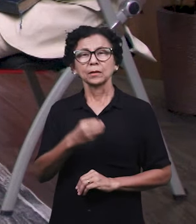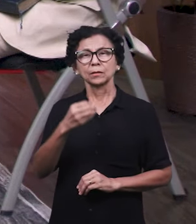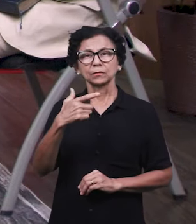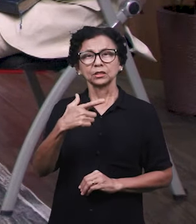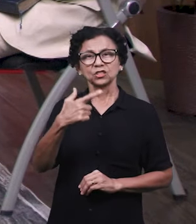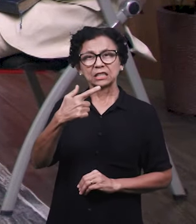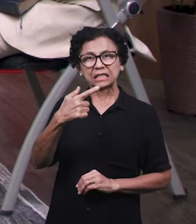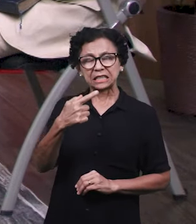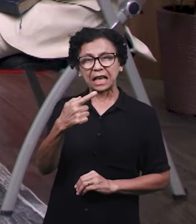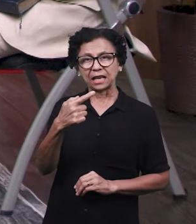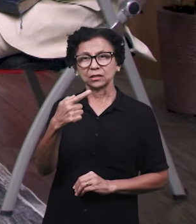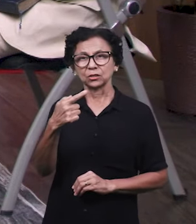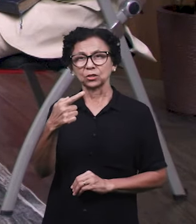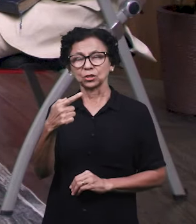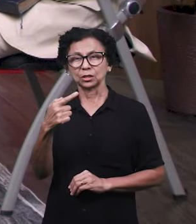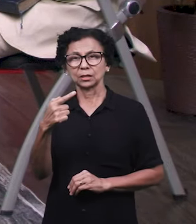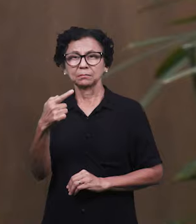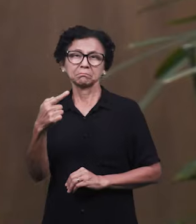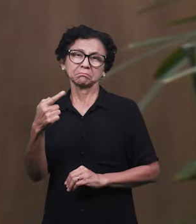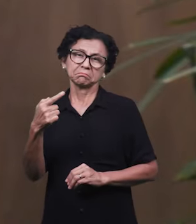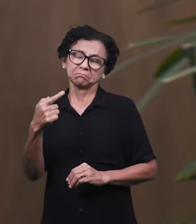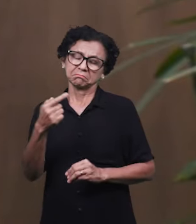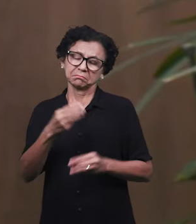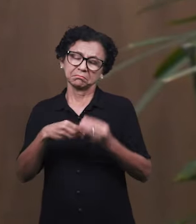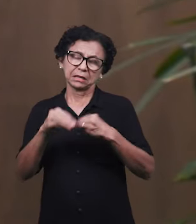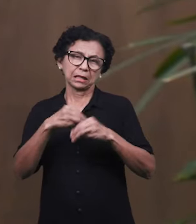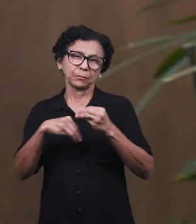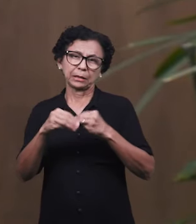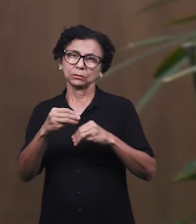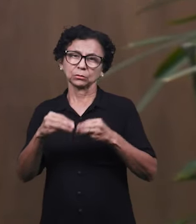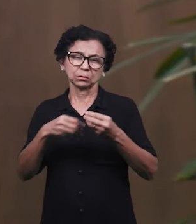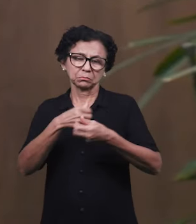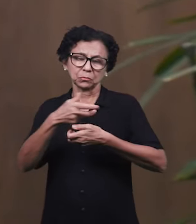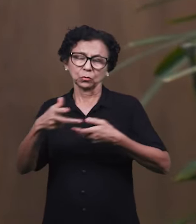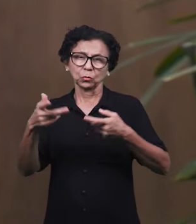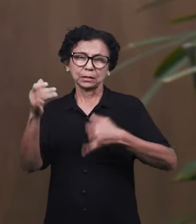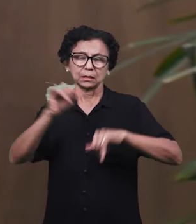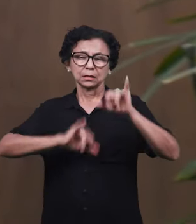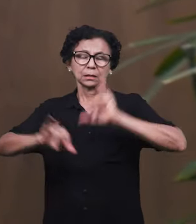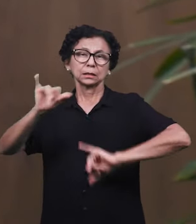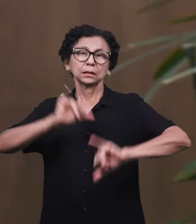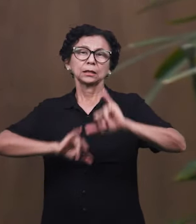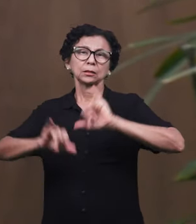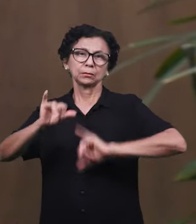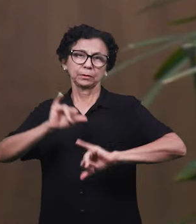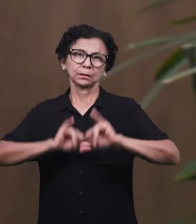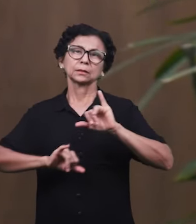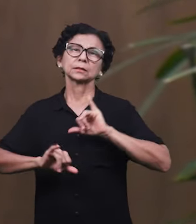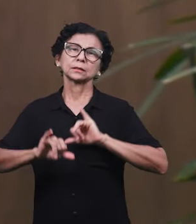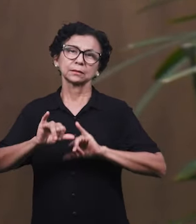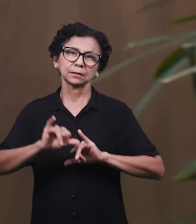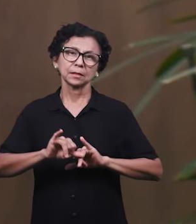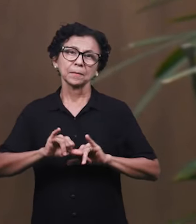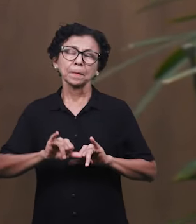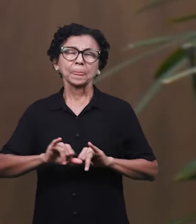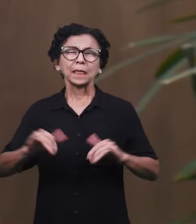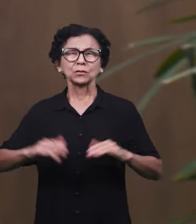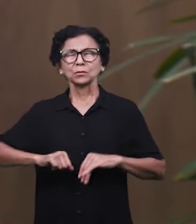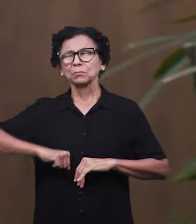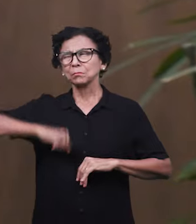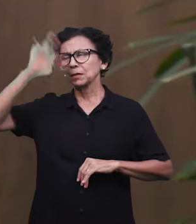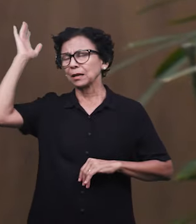produzidos posteriormente e hoje a gente sabe que existem bem mais do que isso. Então, uma relação bastante interessante. Estou passando aqui, né,